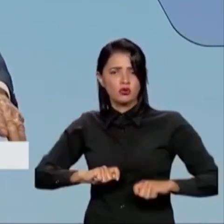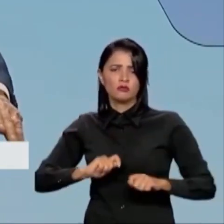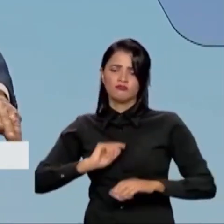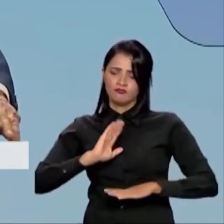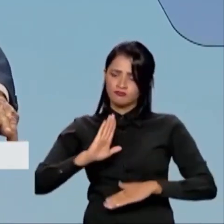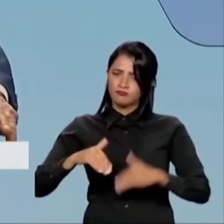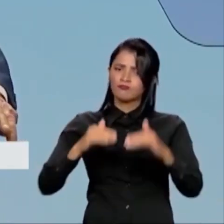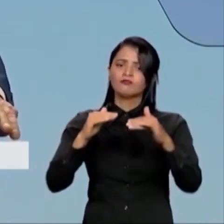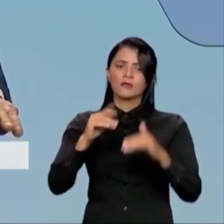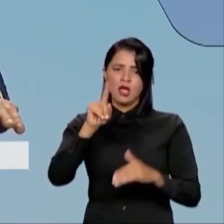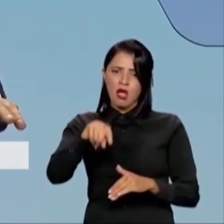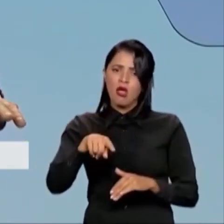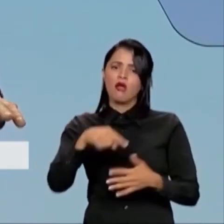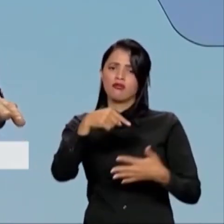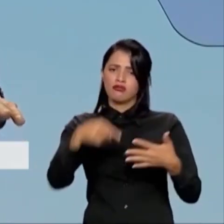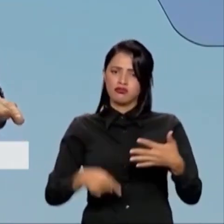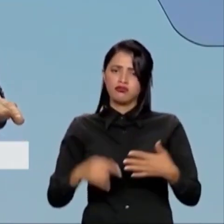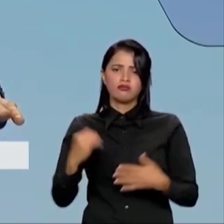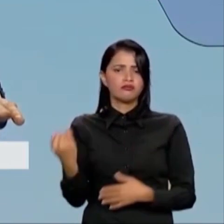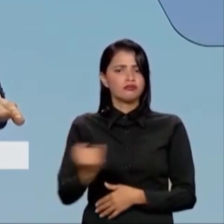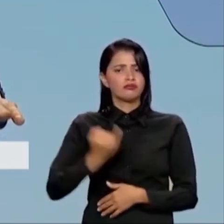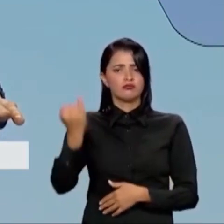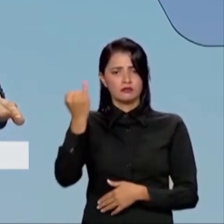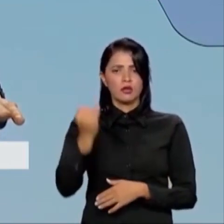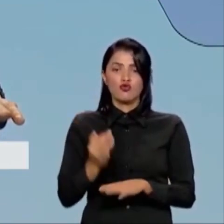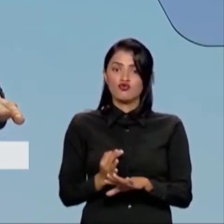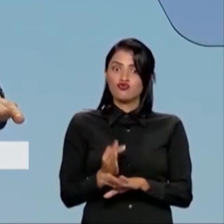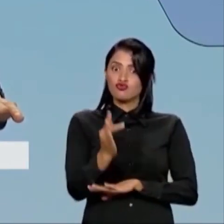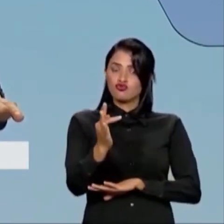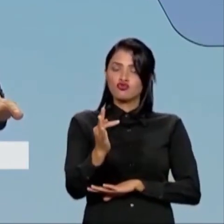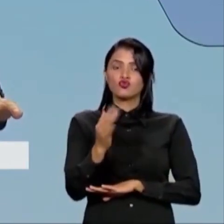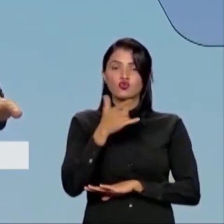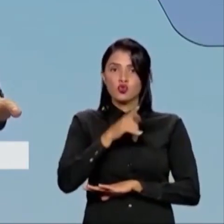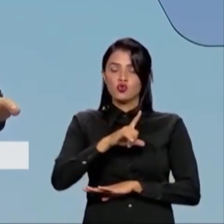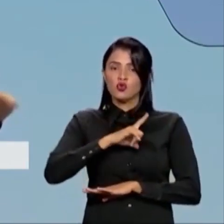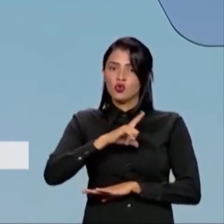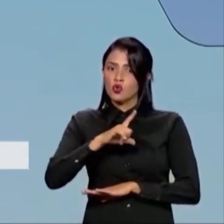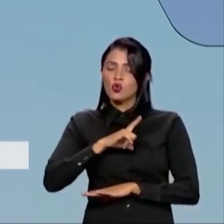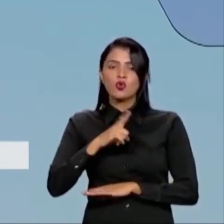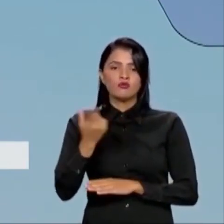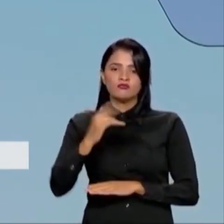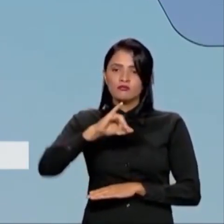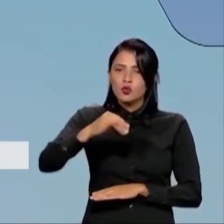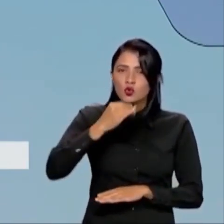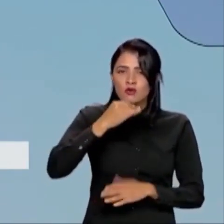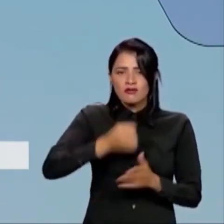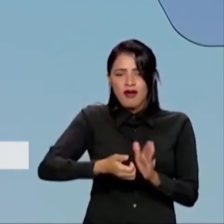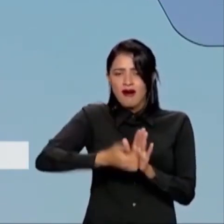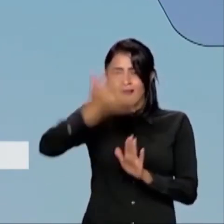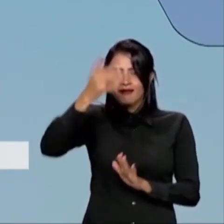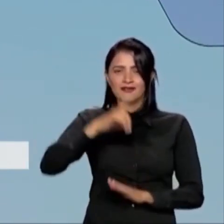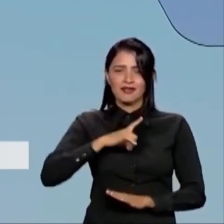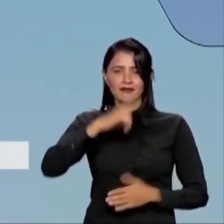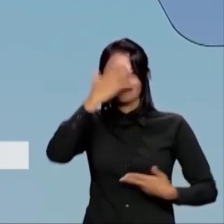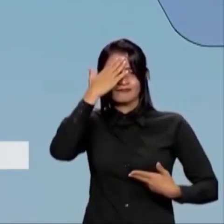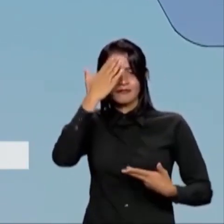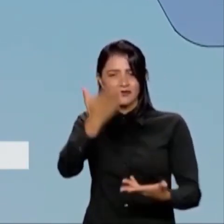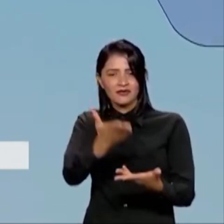fatores essenciais para construir um futuro repleto de oportunidades. Muito